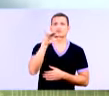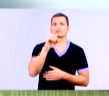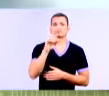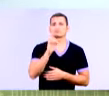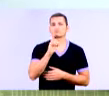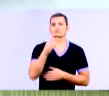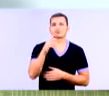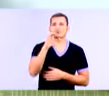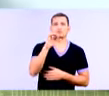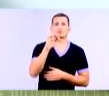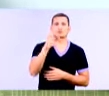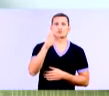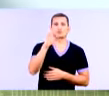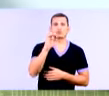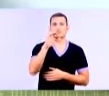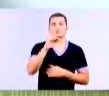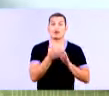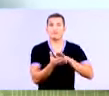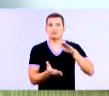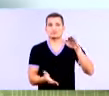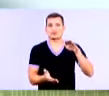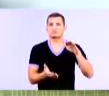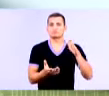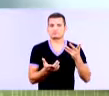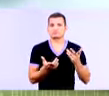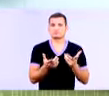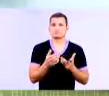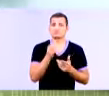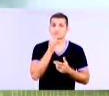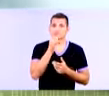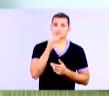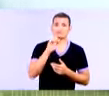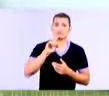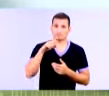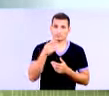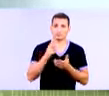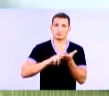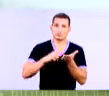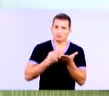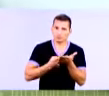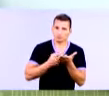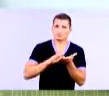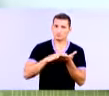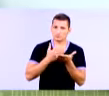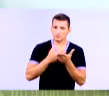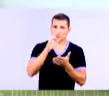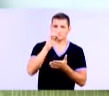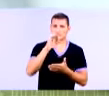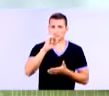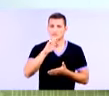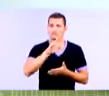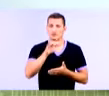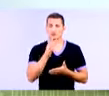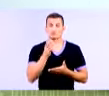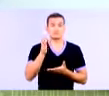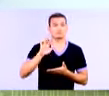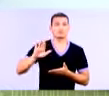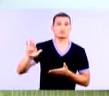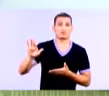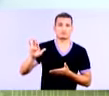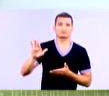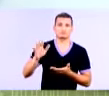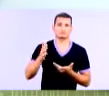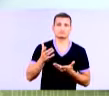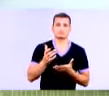né? Ou na hora de compilar, ele vai ignorar os comentários, vai só se preocupar com o código Java. É importante para a